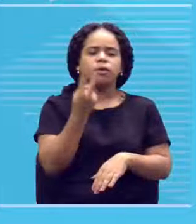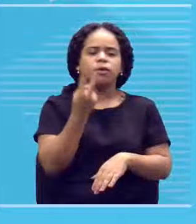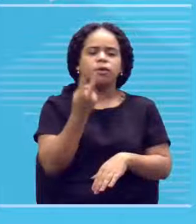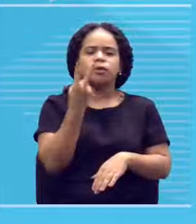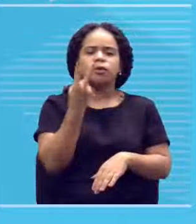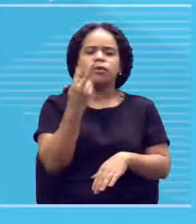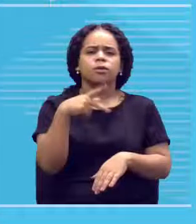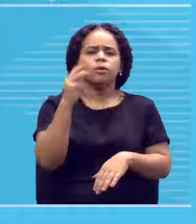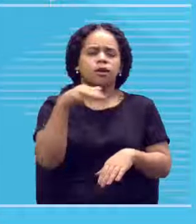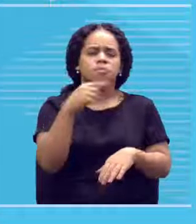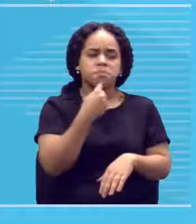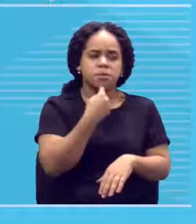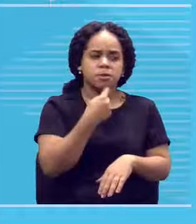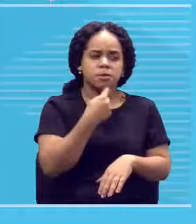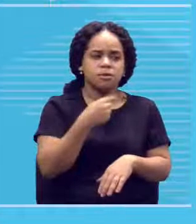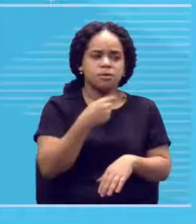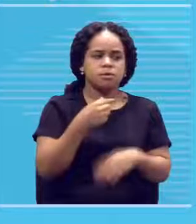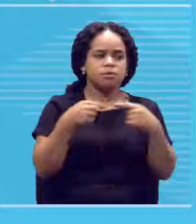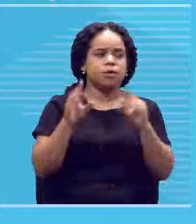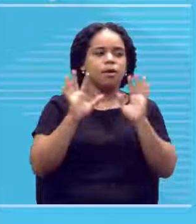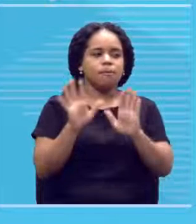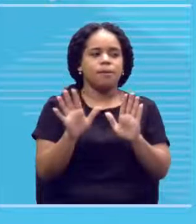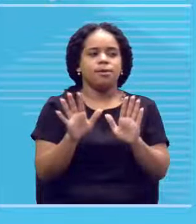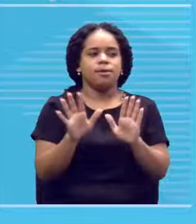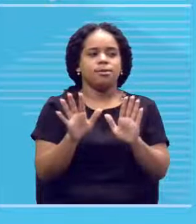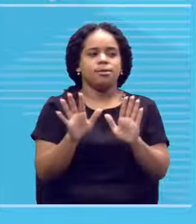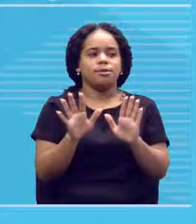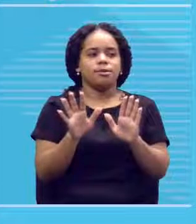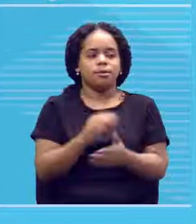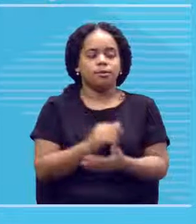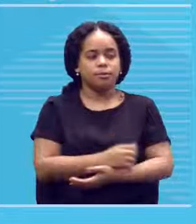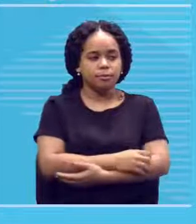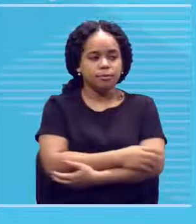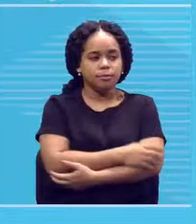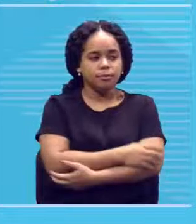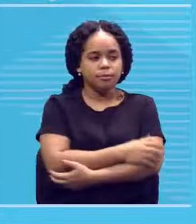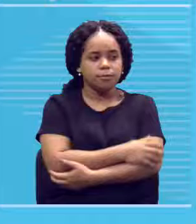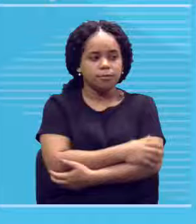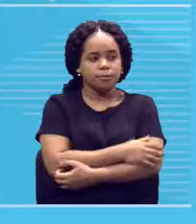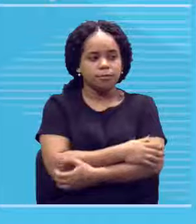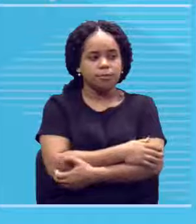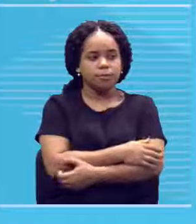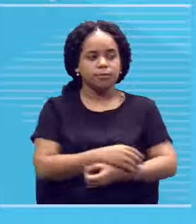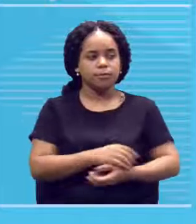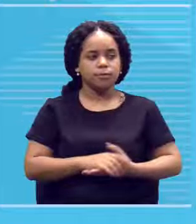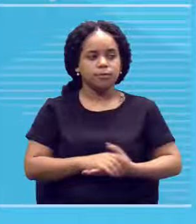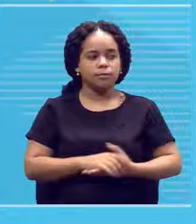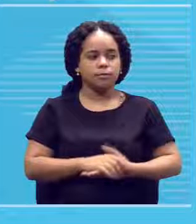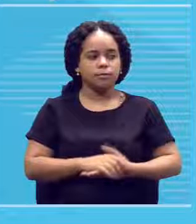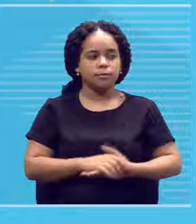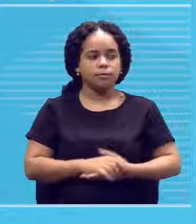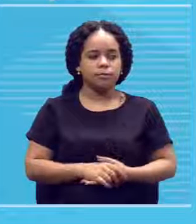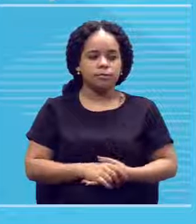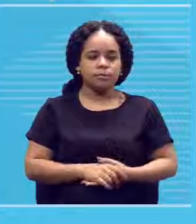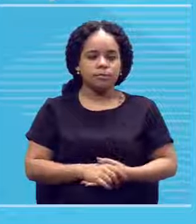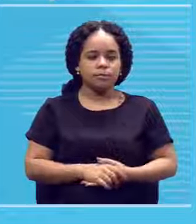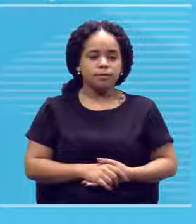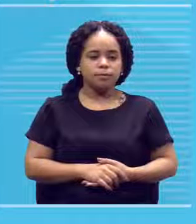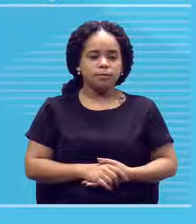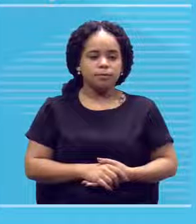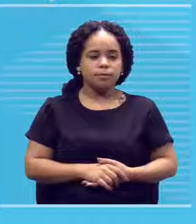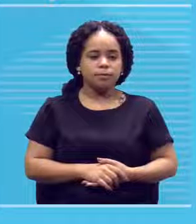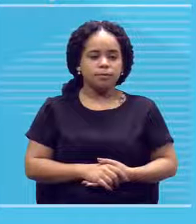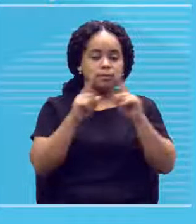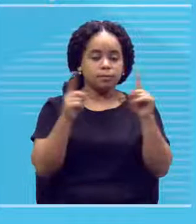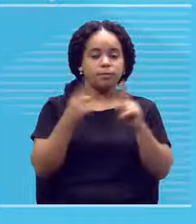daqui mas baleia não é Turma olha a baleia a baleia apareceu